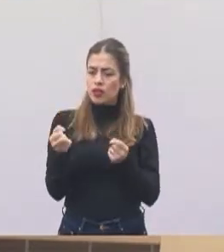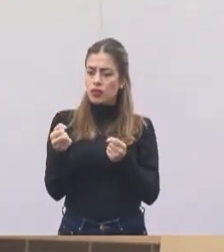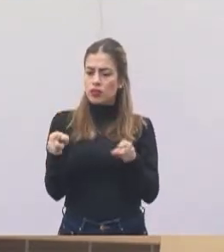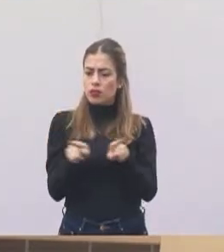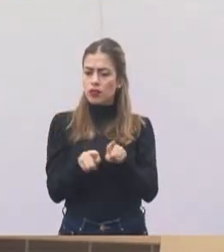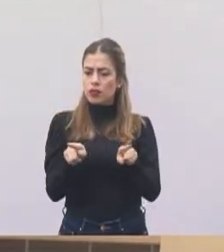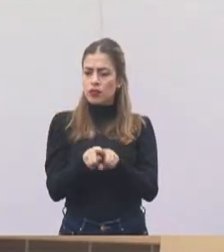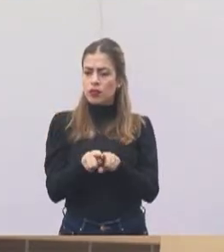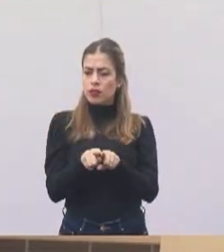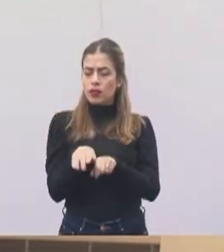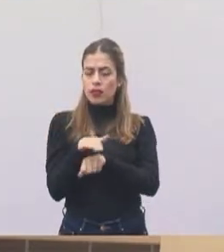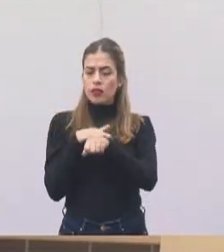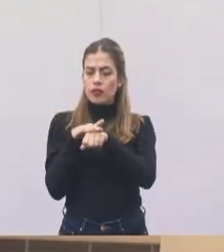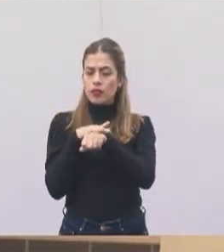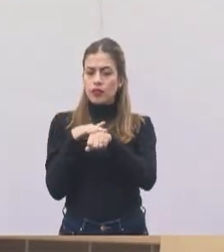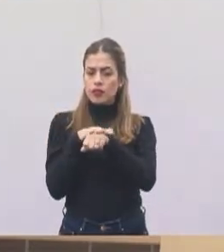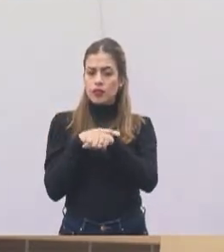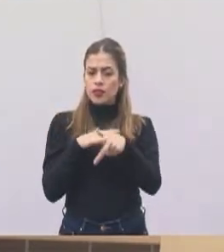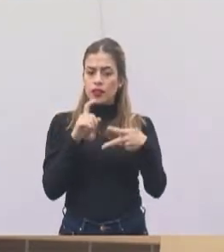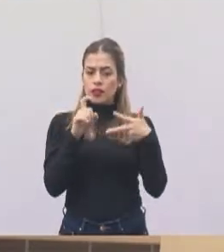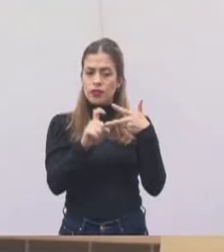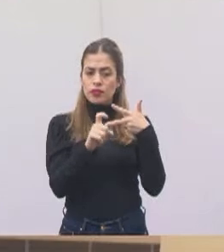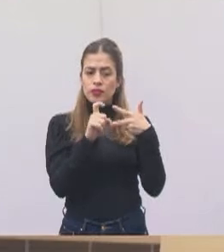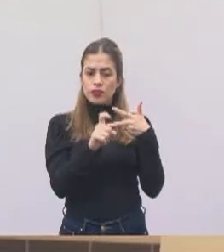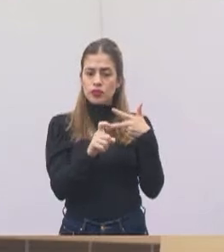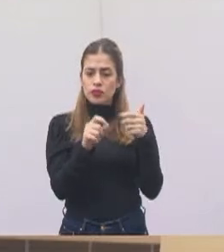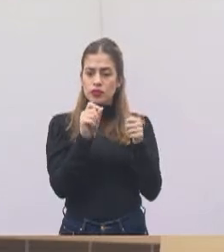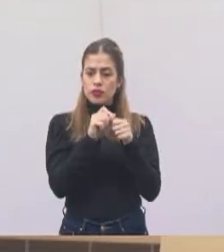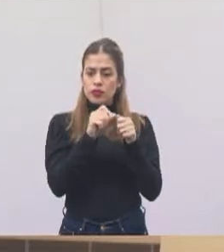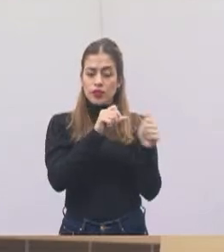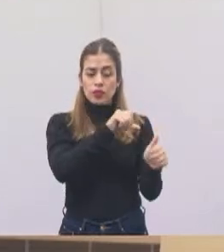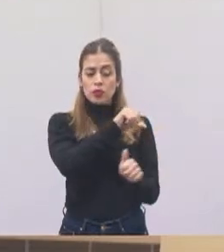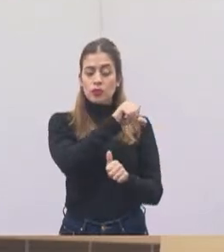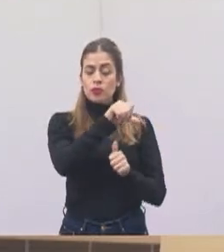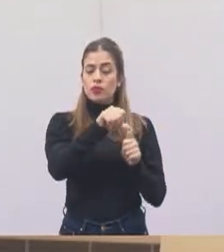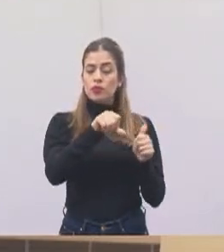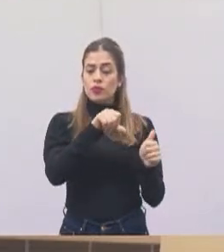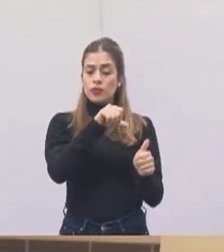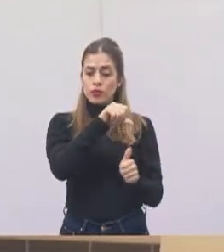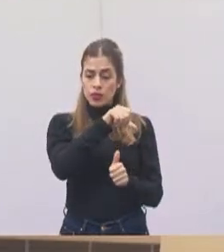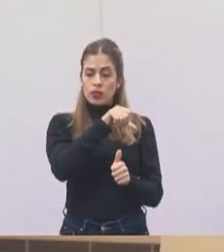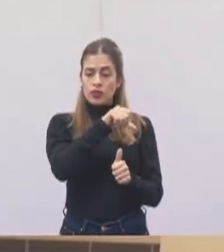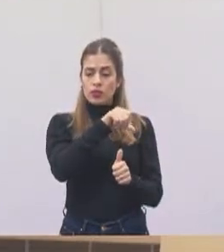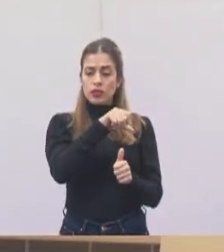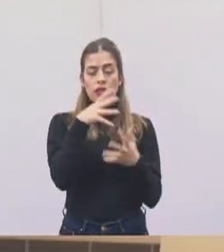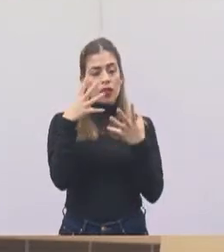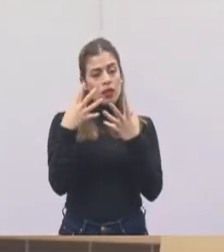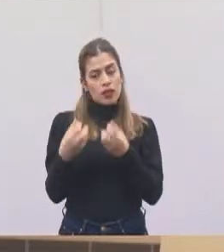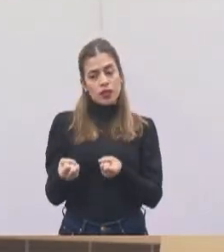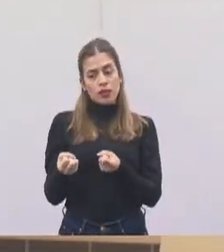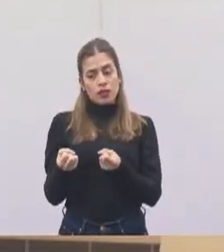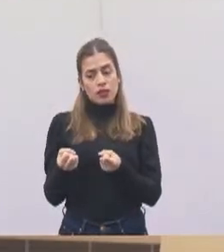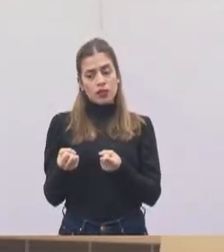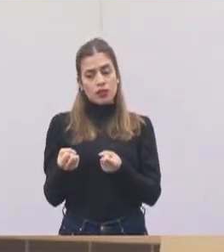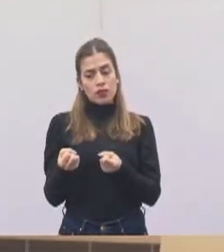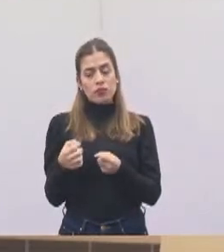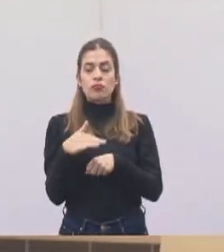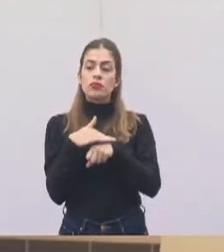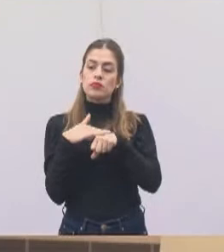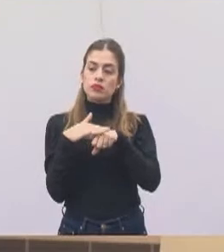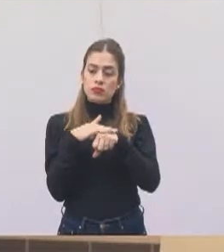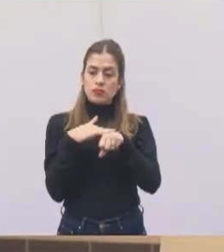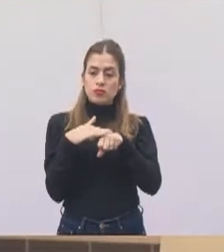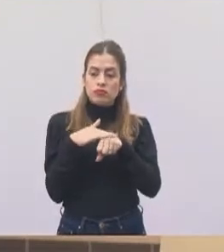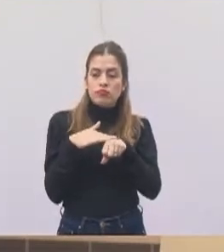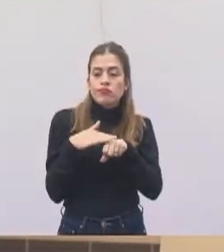executivo. O senhor também fez uma mudança, o senhor também fez uma mudança, aceitou conversar,